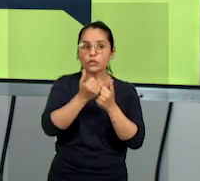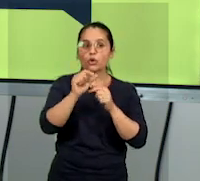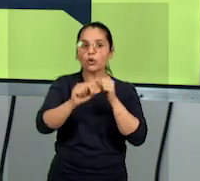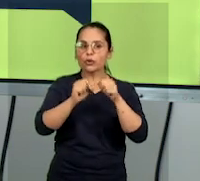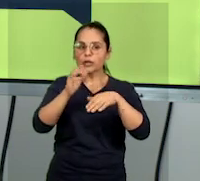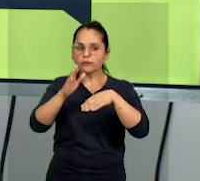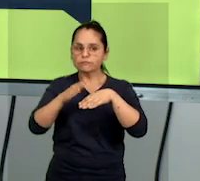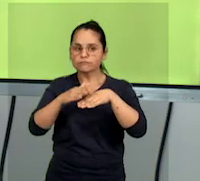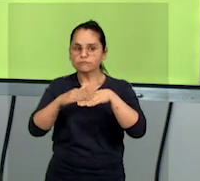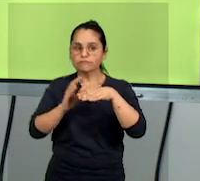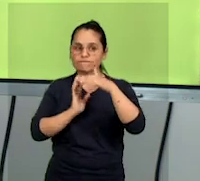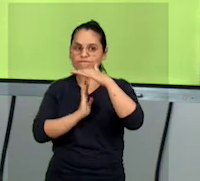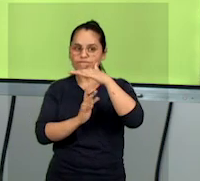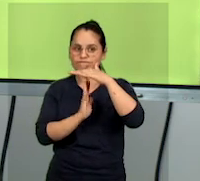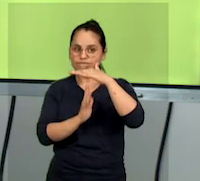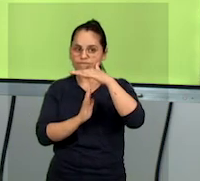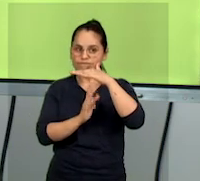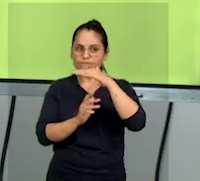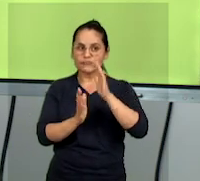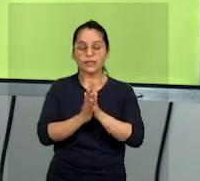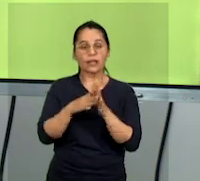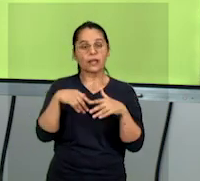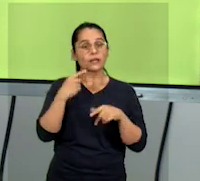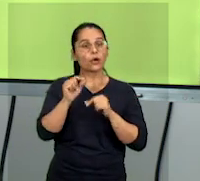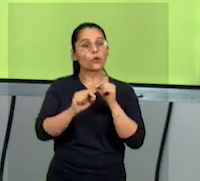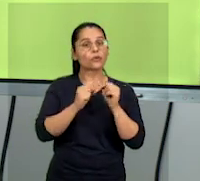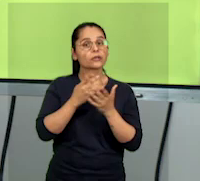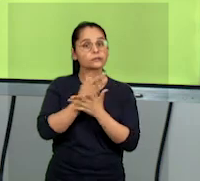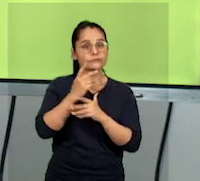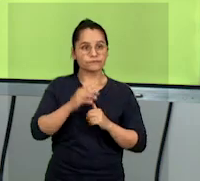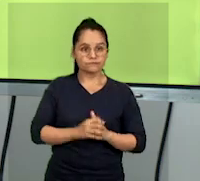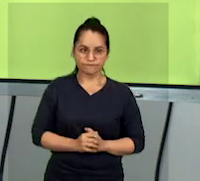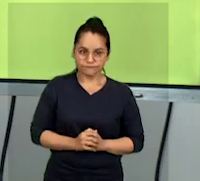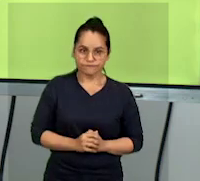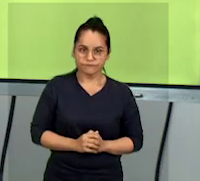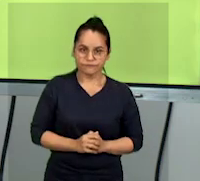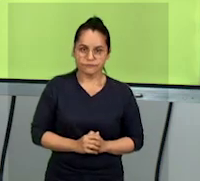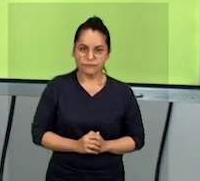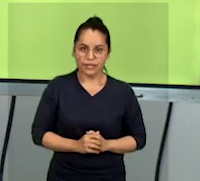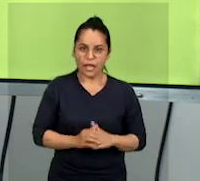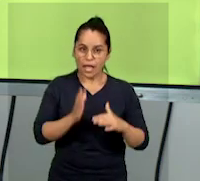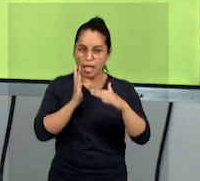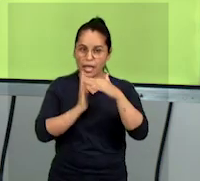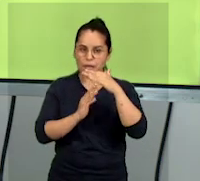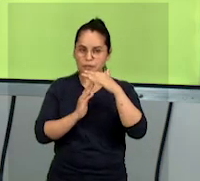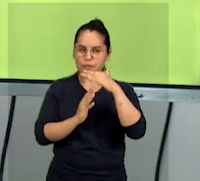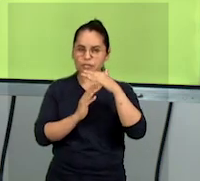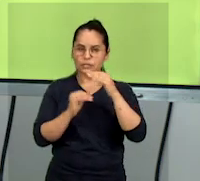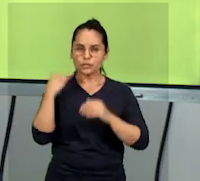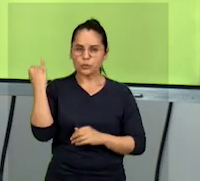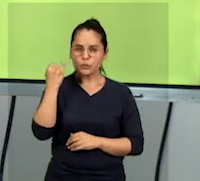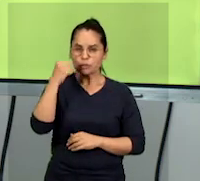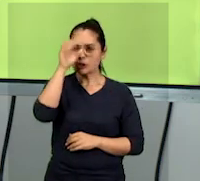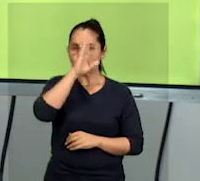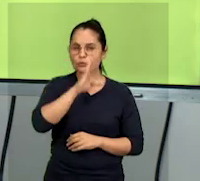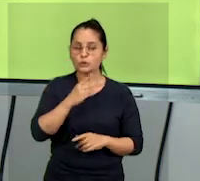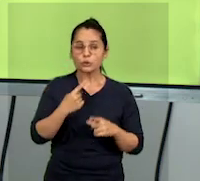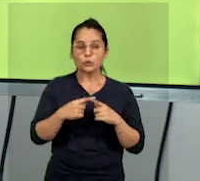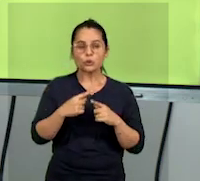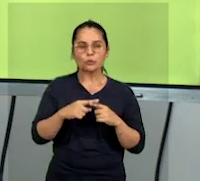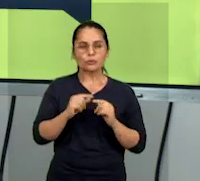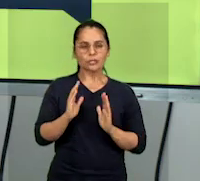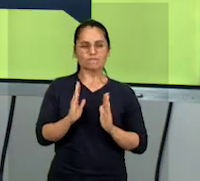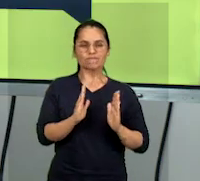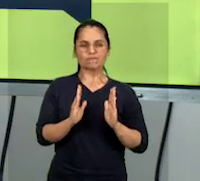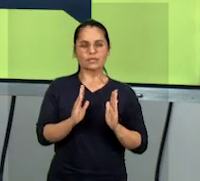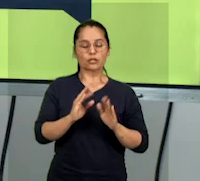obra imigrante. Essa imigração ela é bastante importante aqui no Brasil, porque é nesse